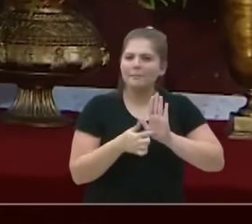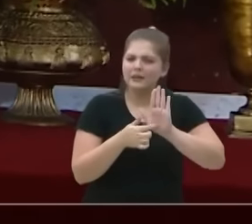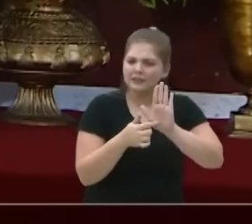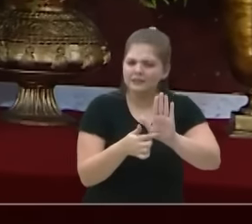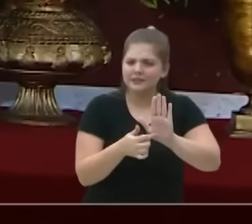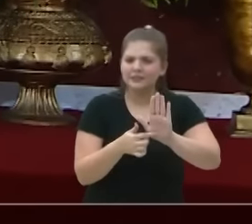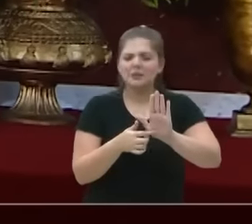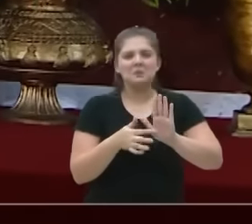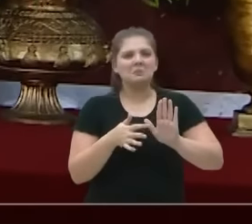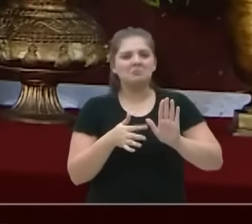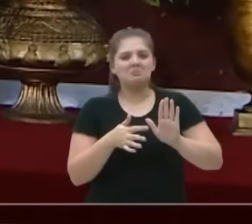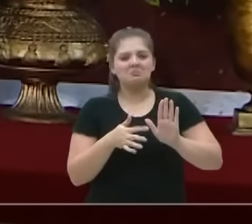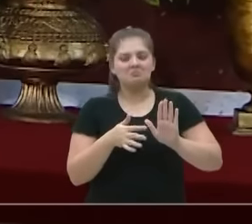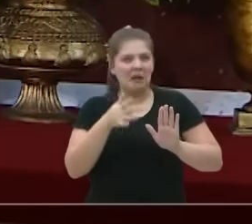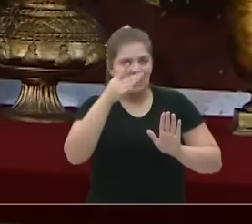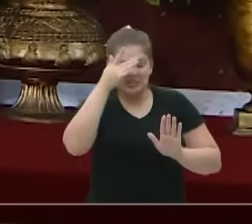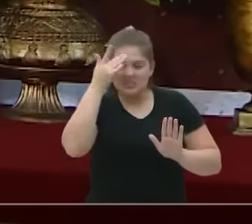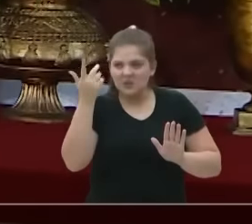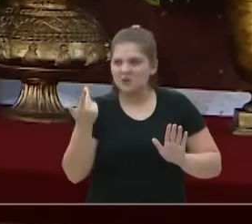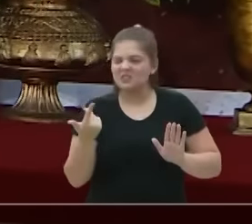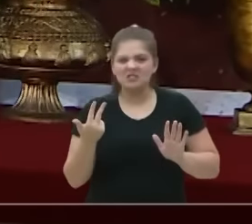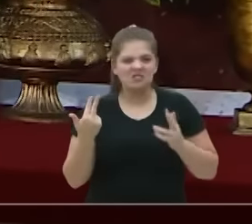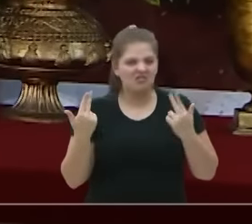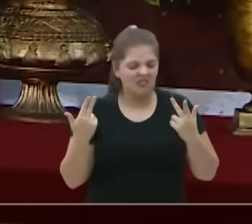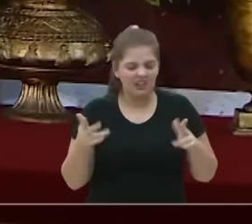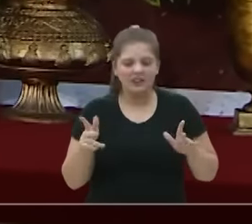a diversas pessoas.